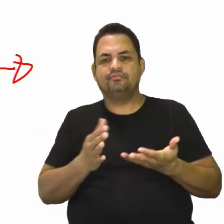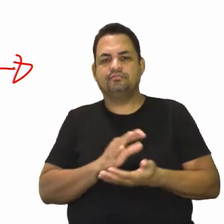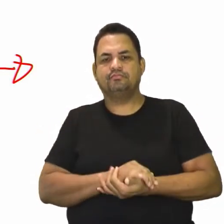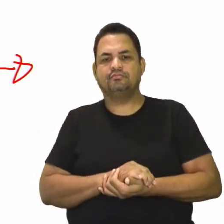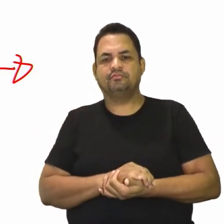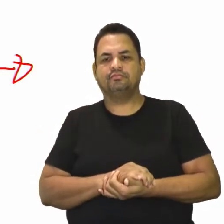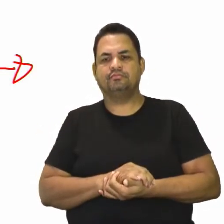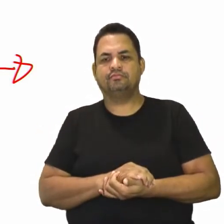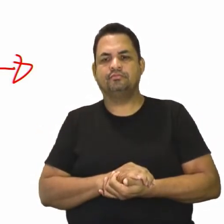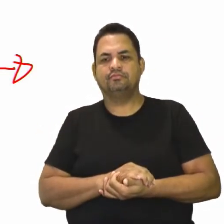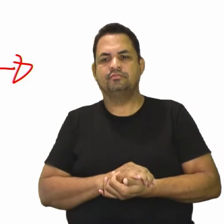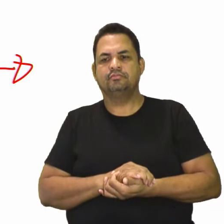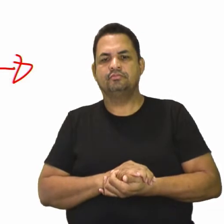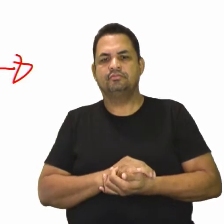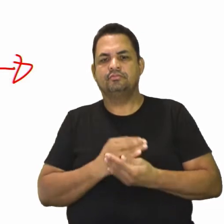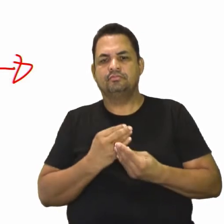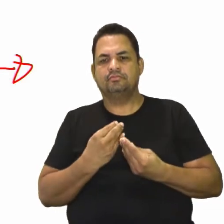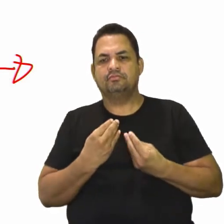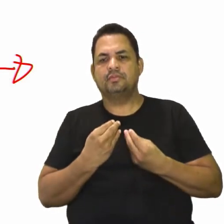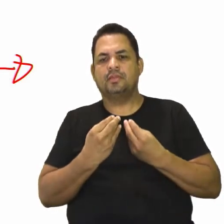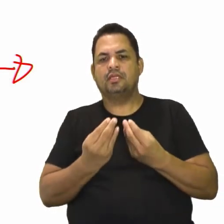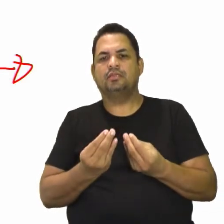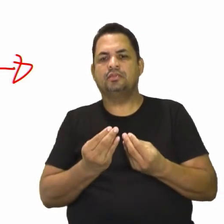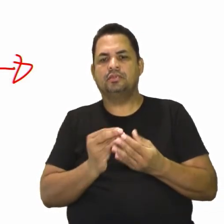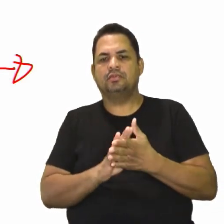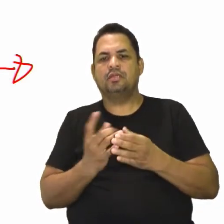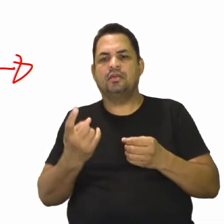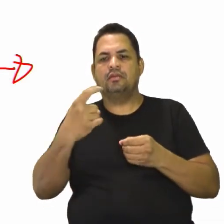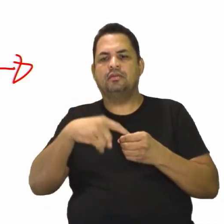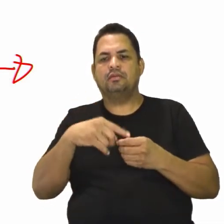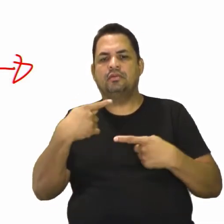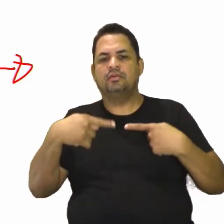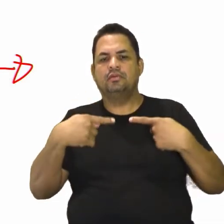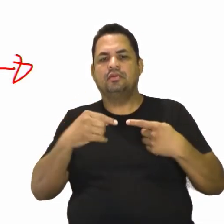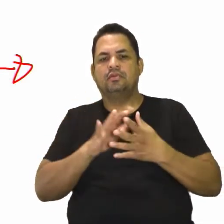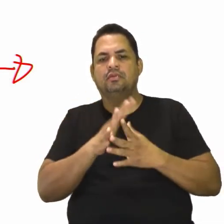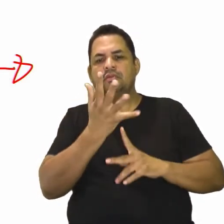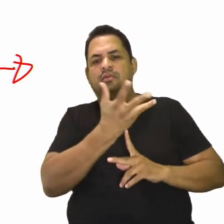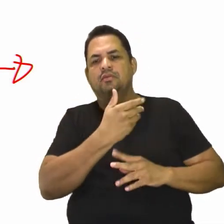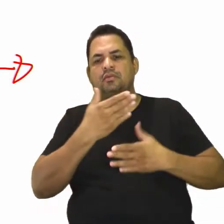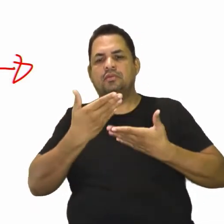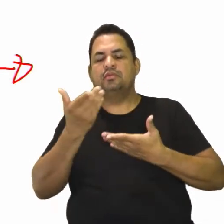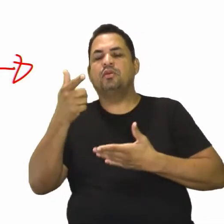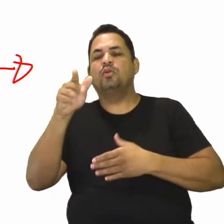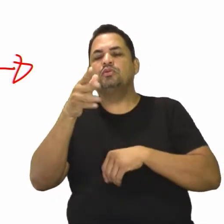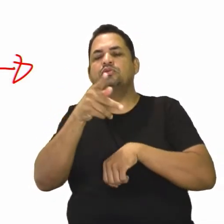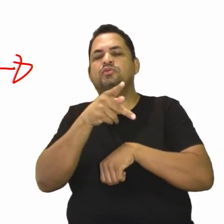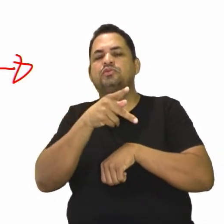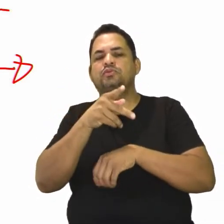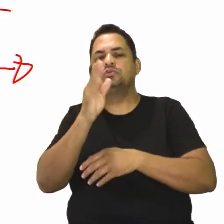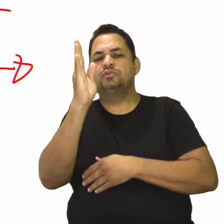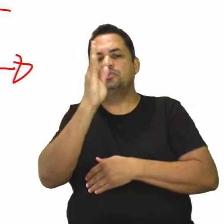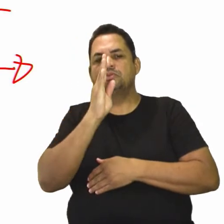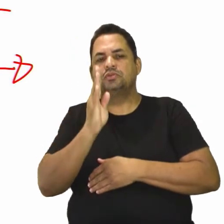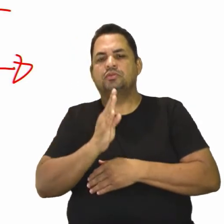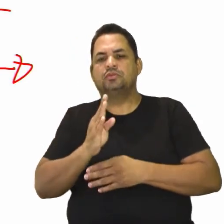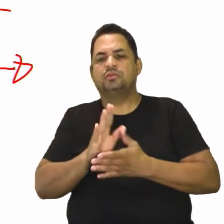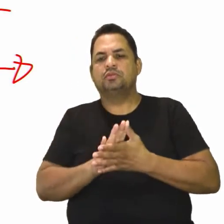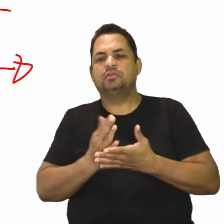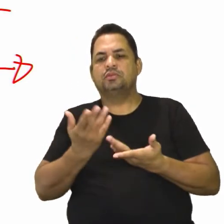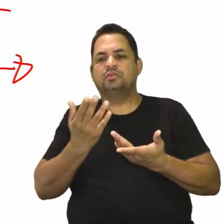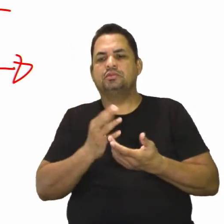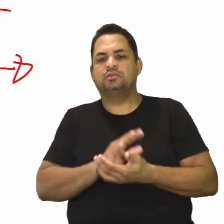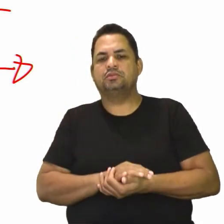maneira. Concedeu o direito do retorno ao Brasil os políticos, artistas e demais brasileiros exilados e condenados por